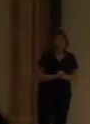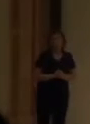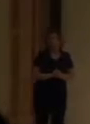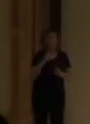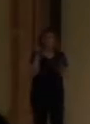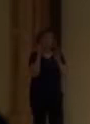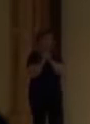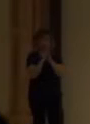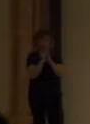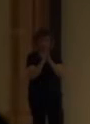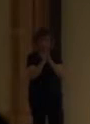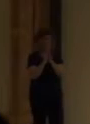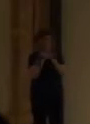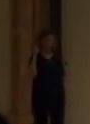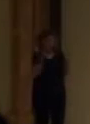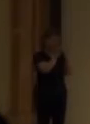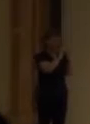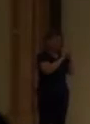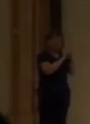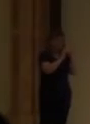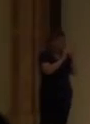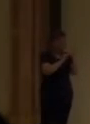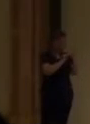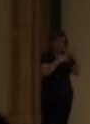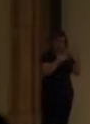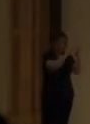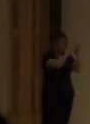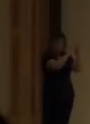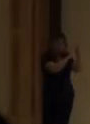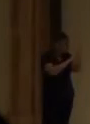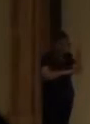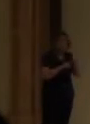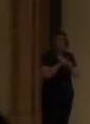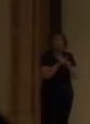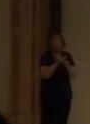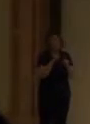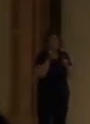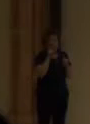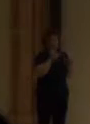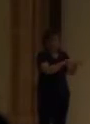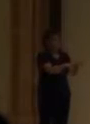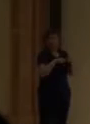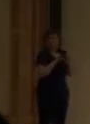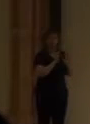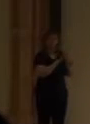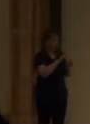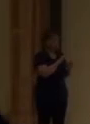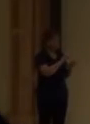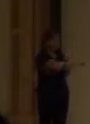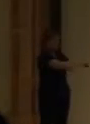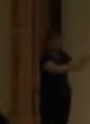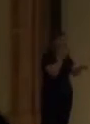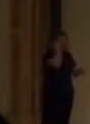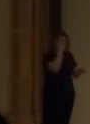defensor da condição índia e dos escravos negros no Brasil, deixou-nos muitos relatos acerca